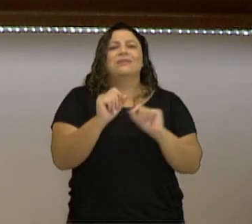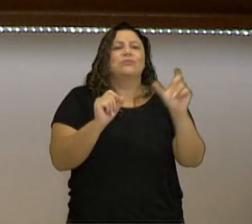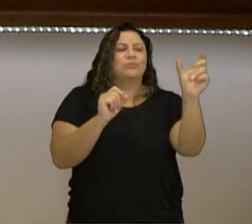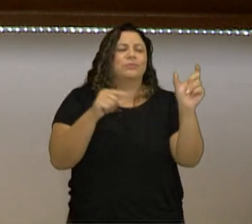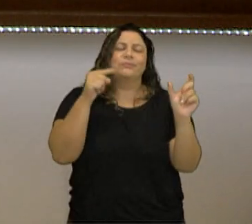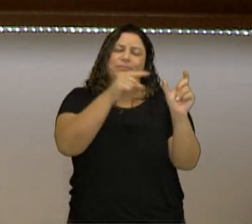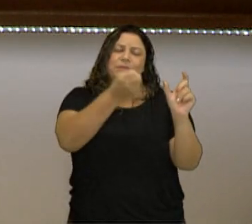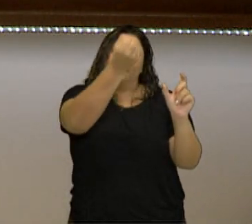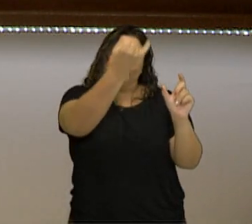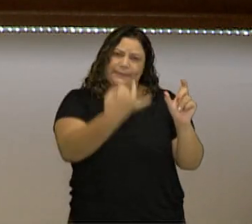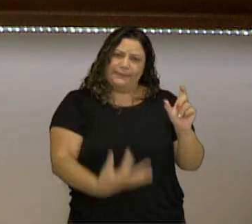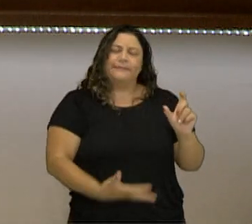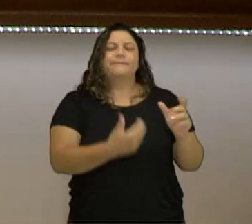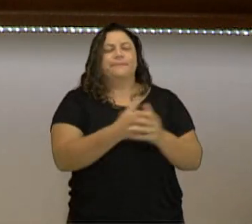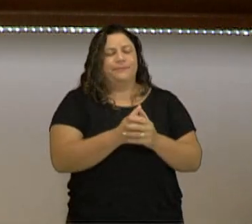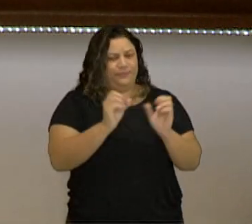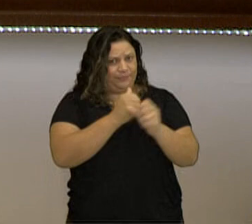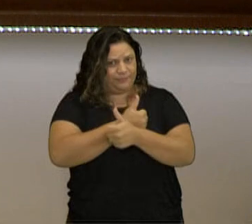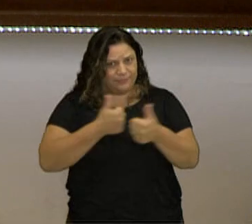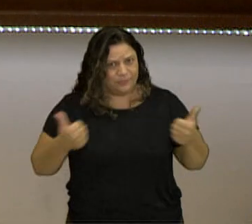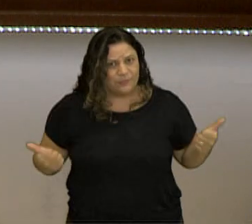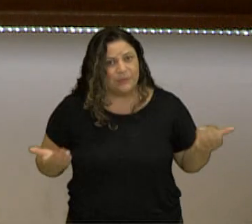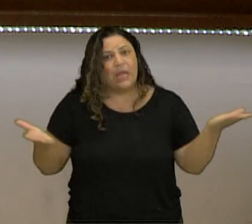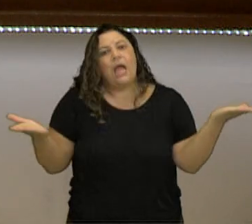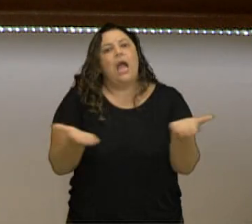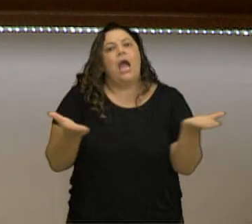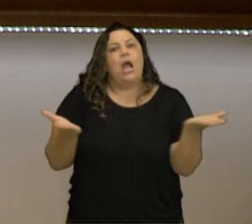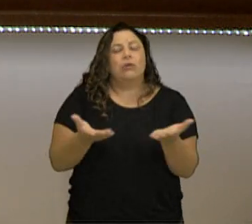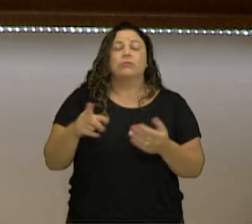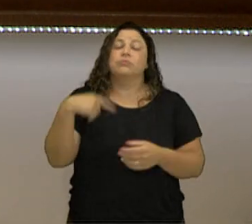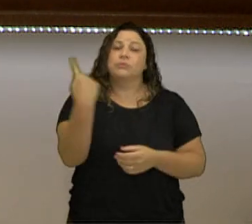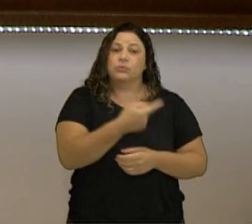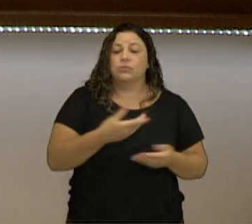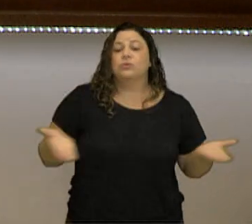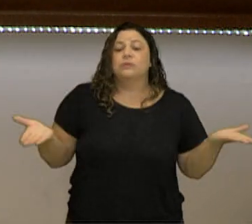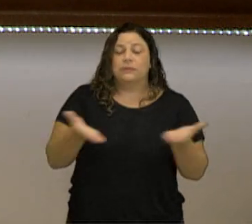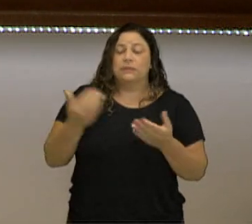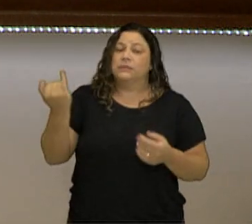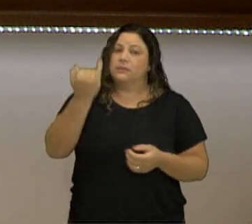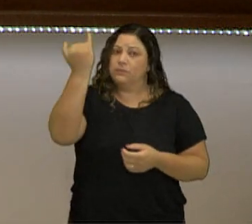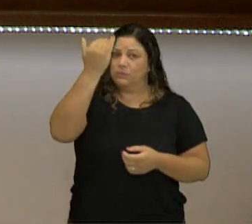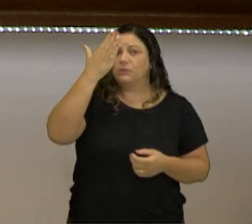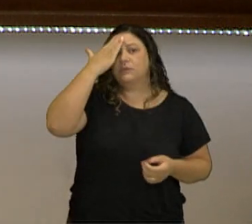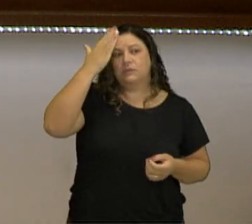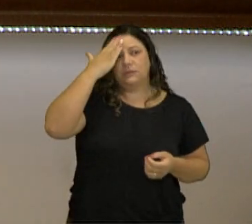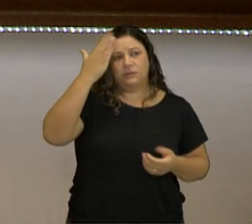ele consegue te explicar lá direitinho. Agora, para nós aqui é importante saber,